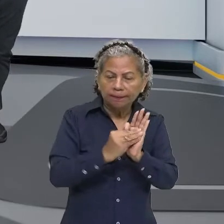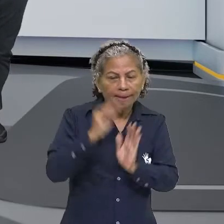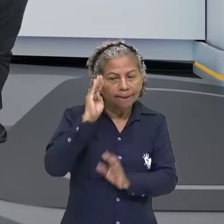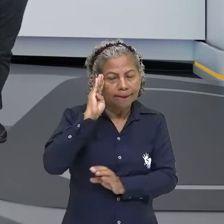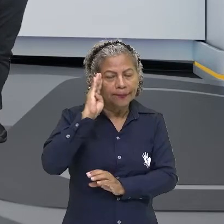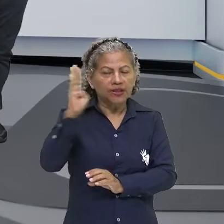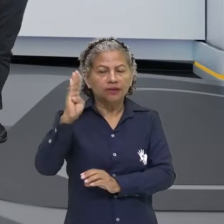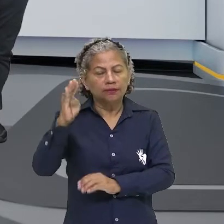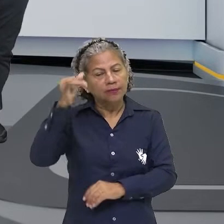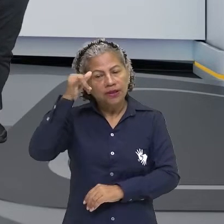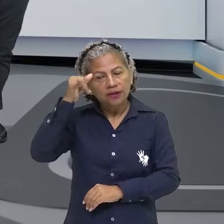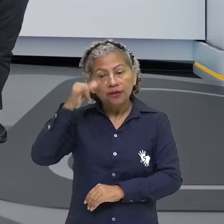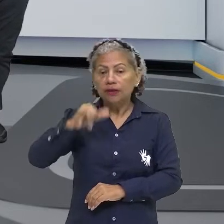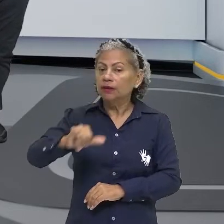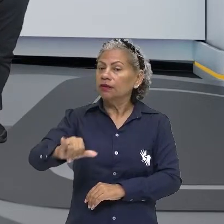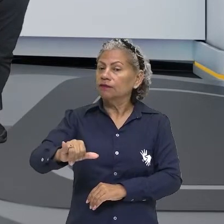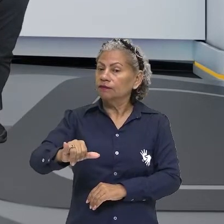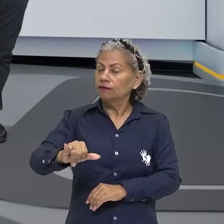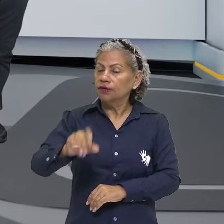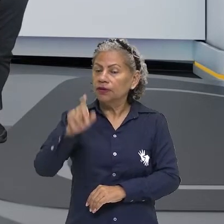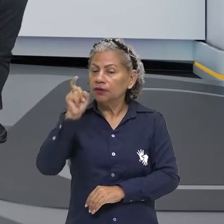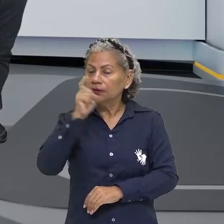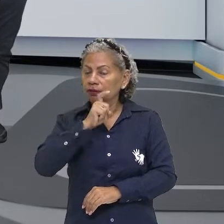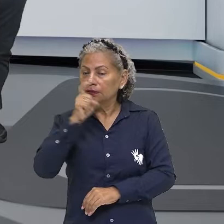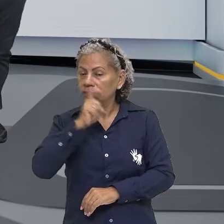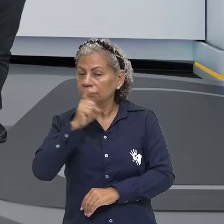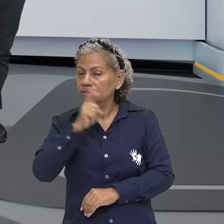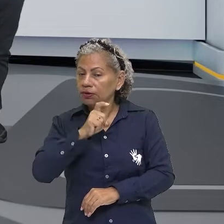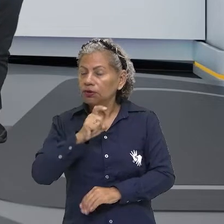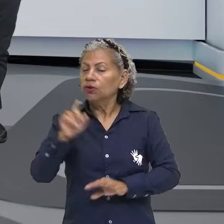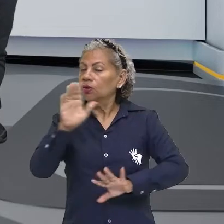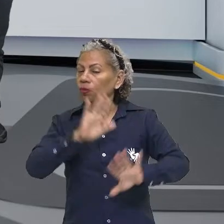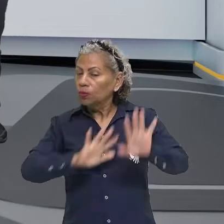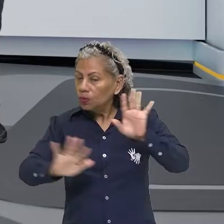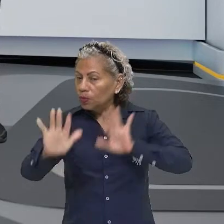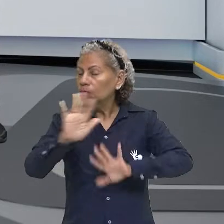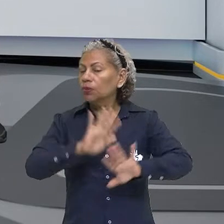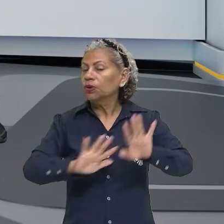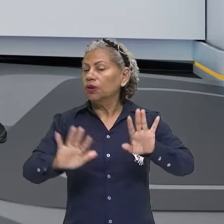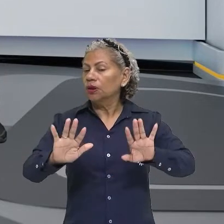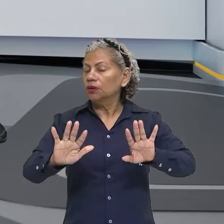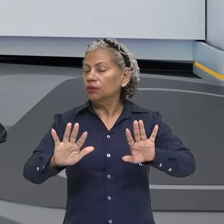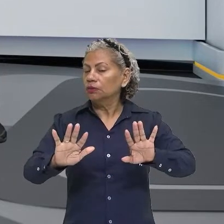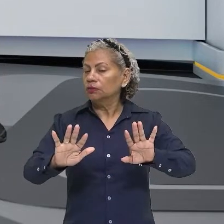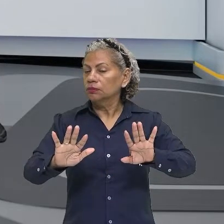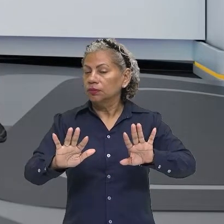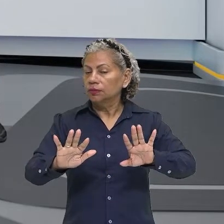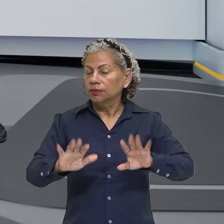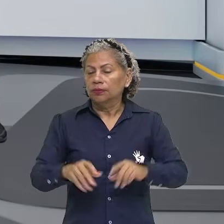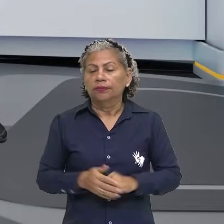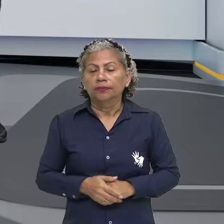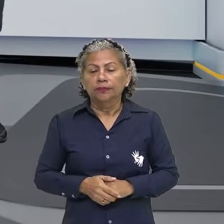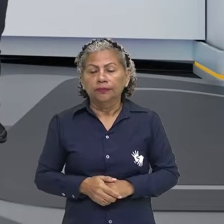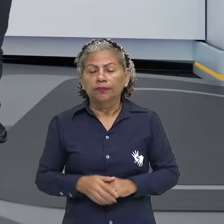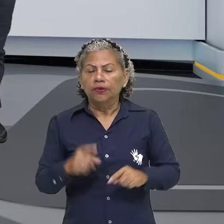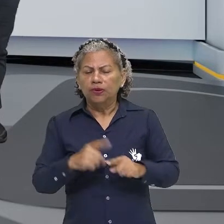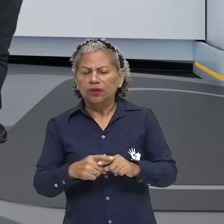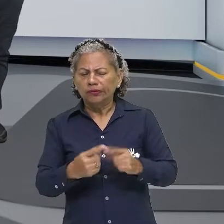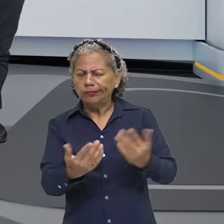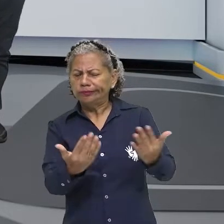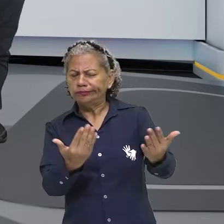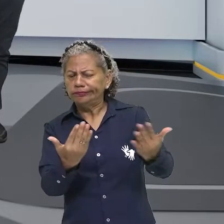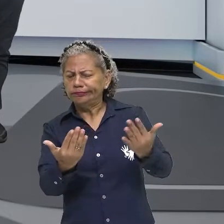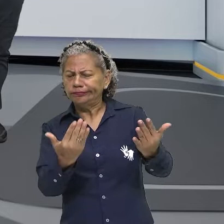principalmente evitar a propagação de fake news. Ainda mais se seu conteúdo tem origens duvidosas,